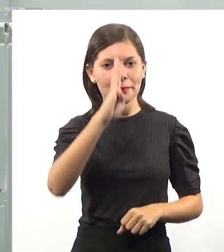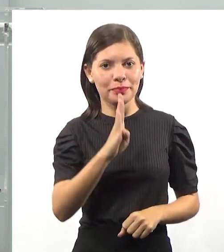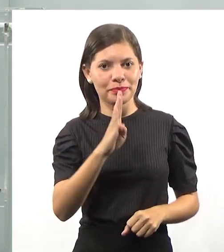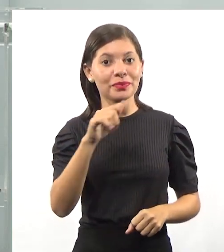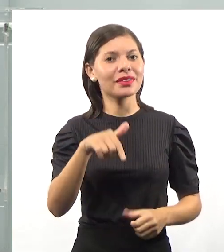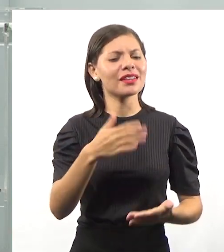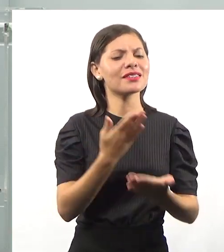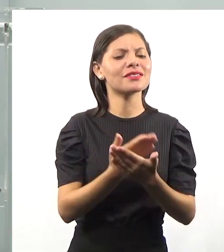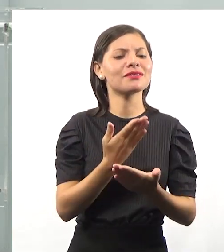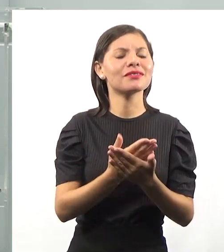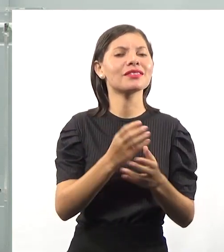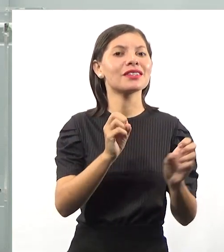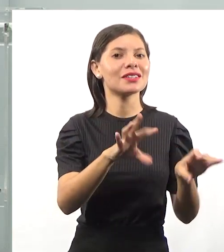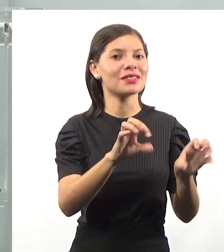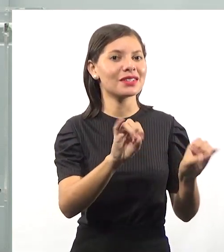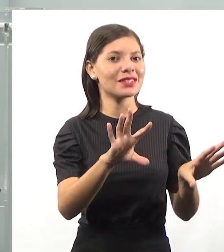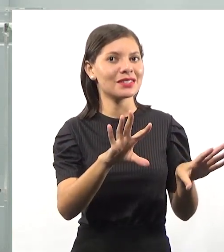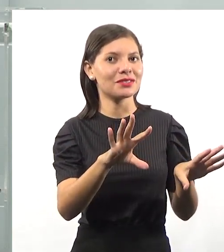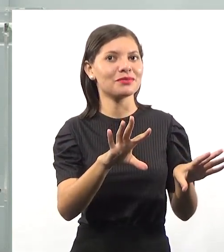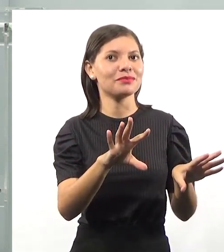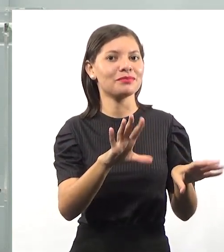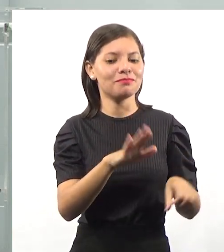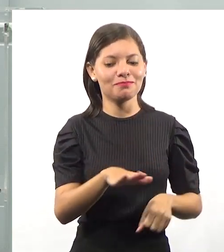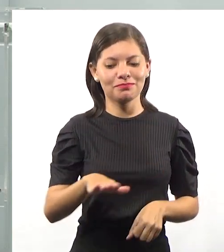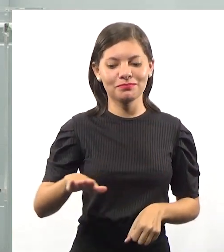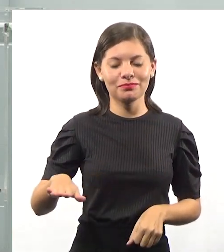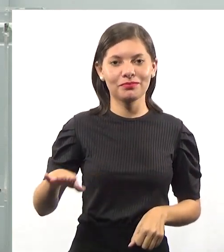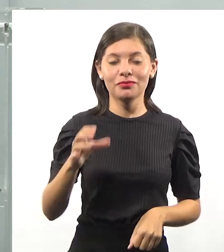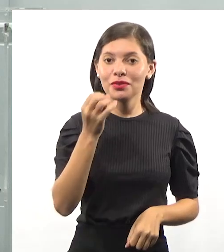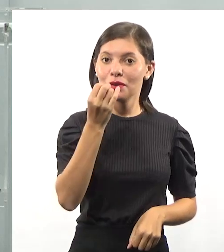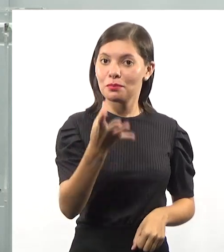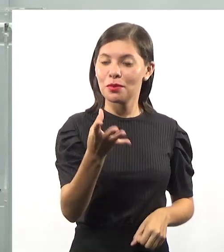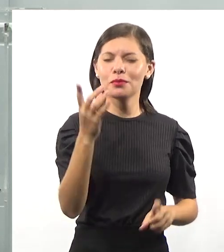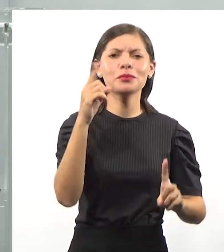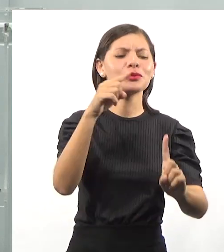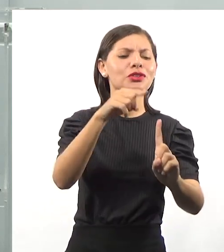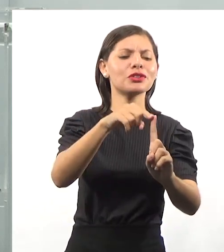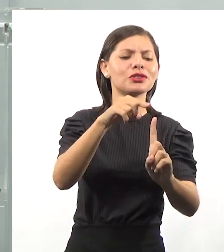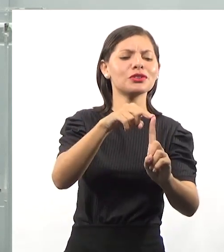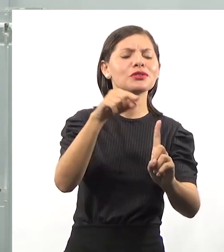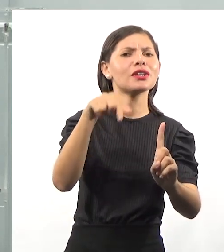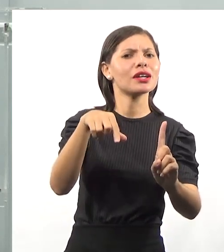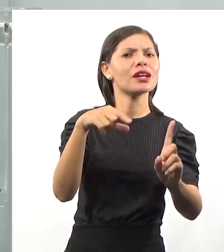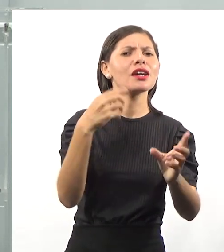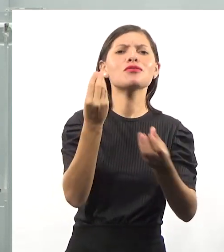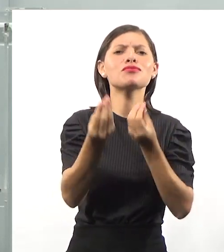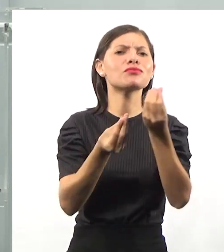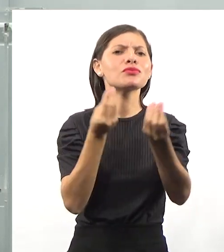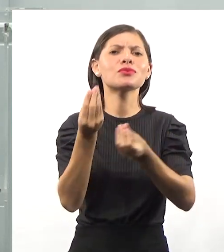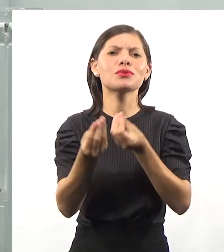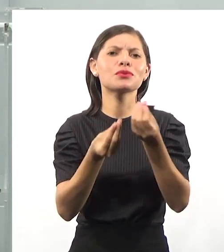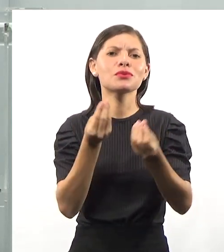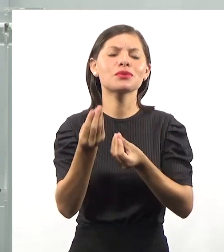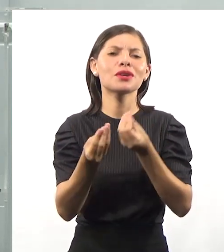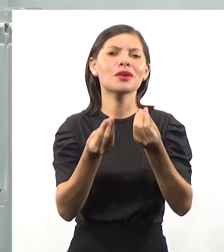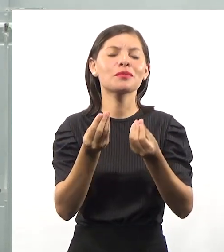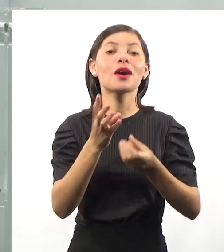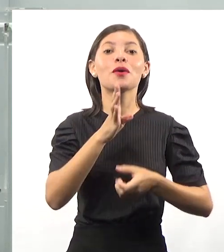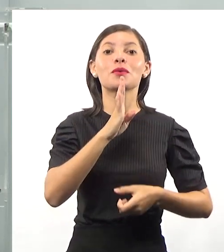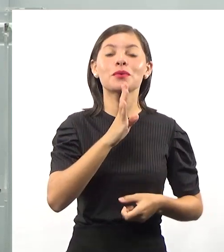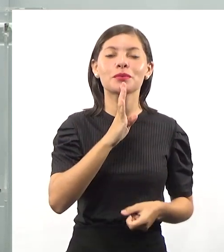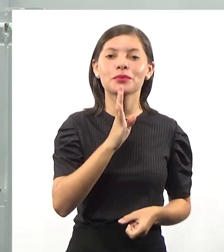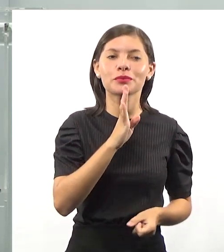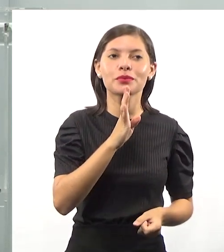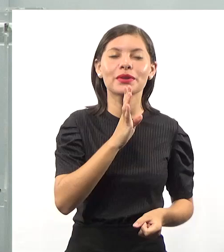episódio, educação infantil. Bom, o nosso objetivo nesse episódio é